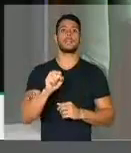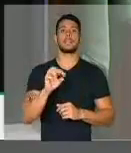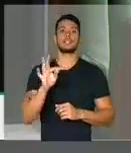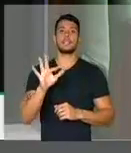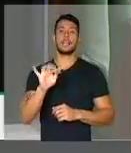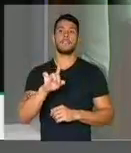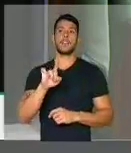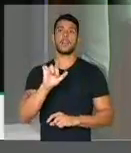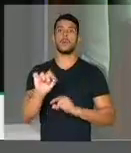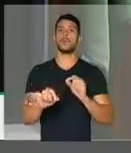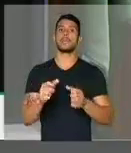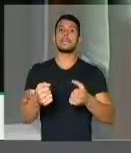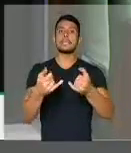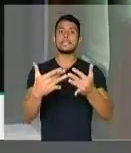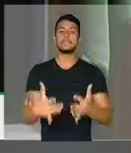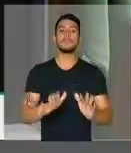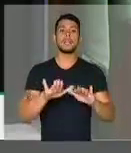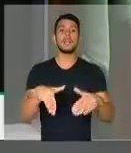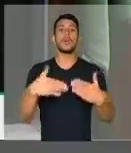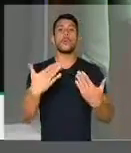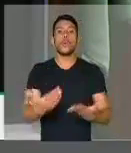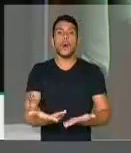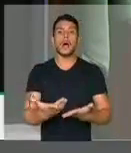posição de um ministro ou de outro, porque